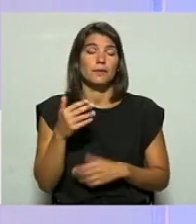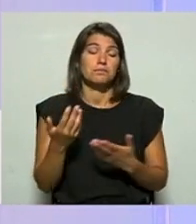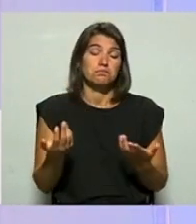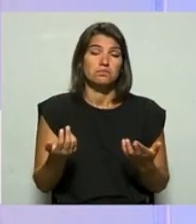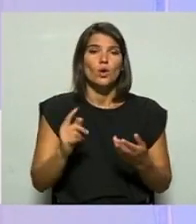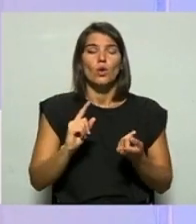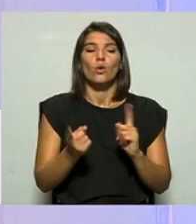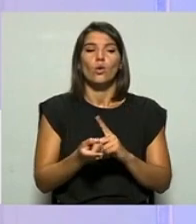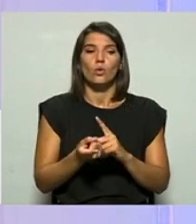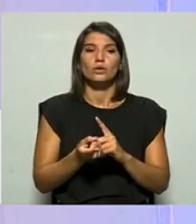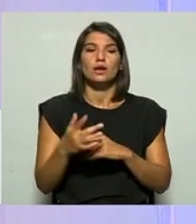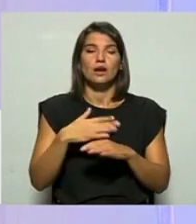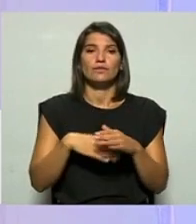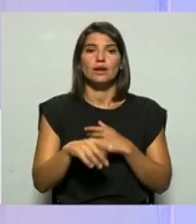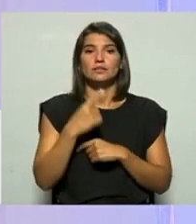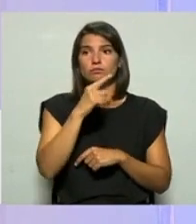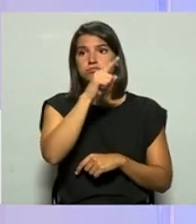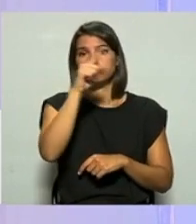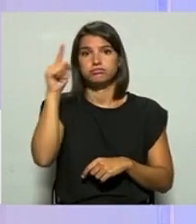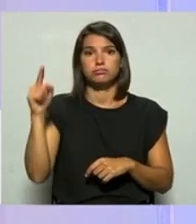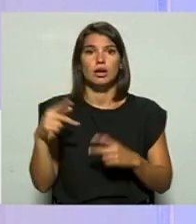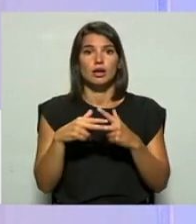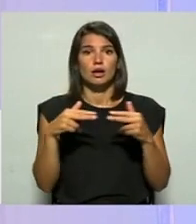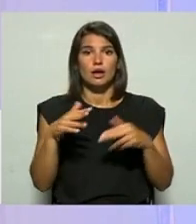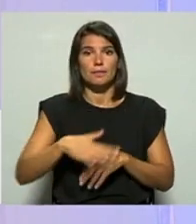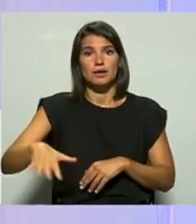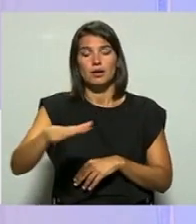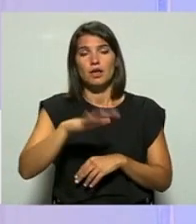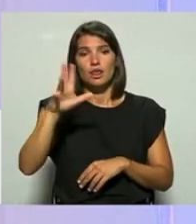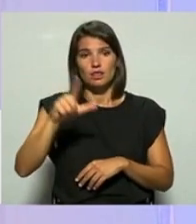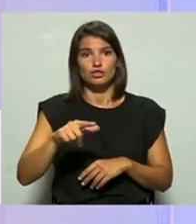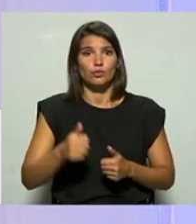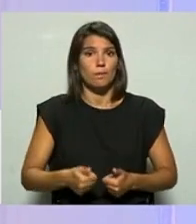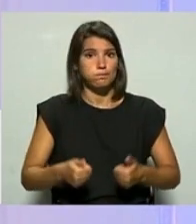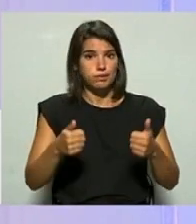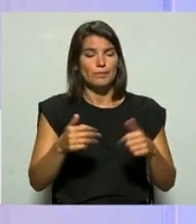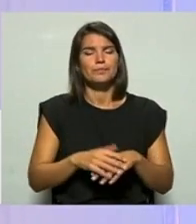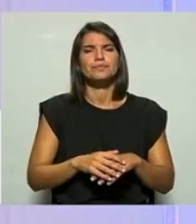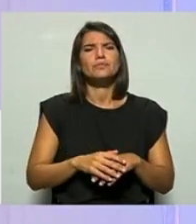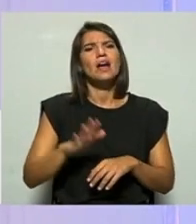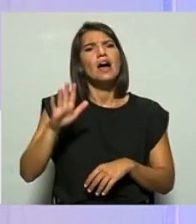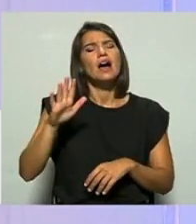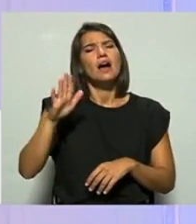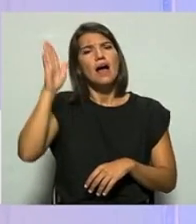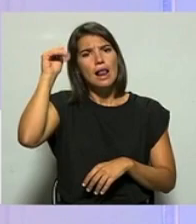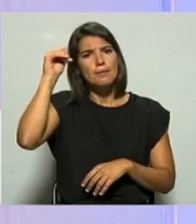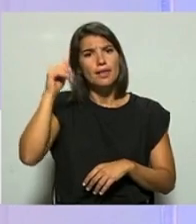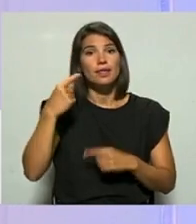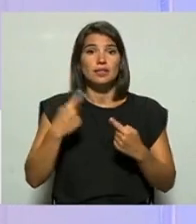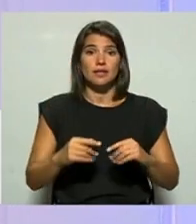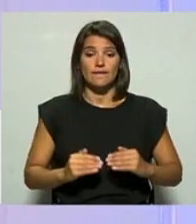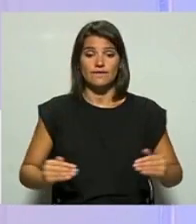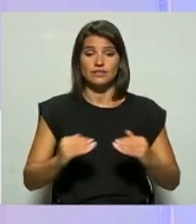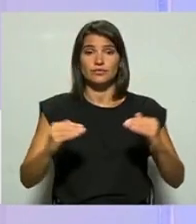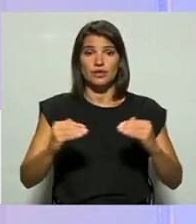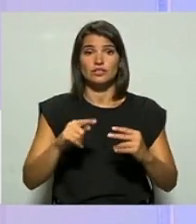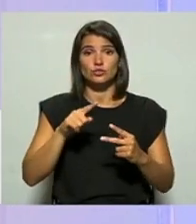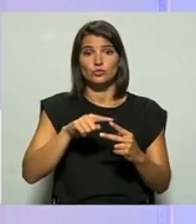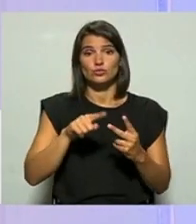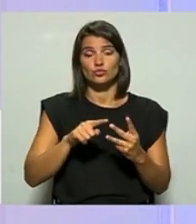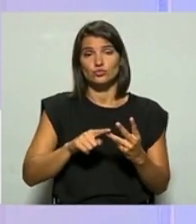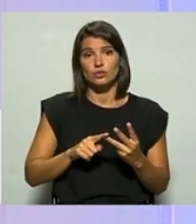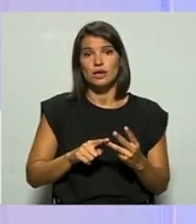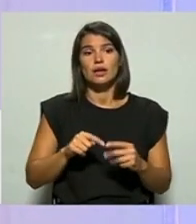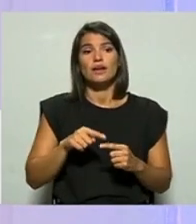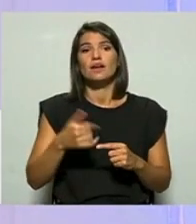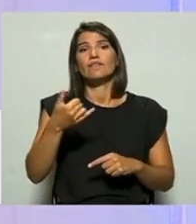ao contrário daquilo que fazem muitos municípios da área metropolitana de Lisboa portanto em Almada aqui que tem três patamares em familiares um